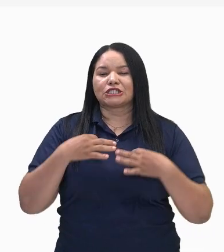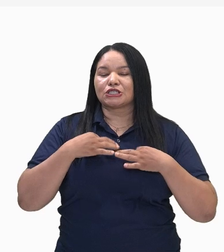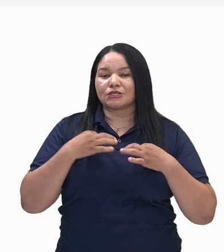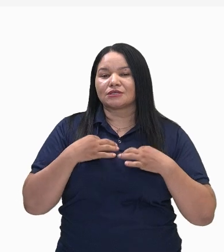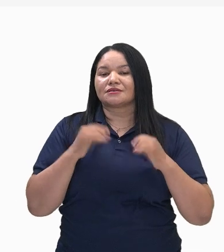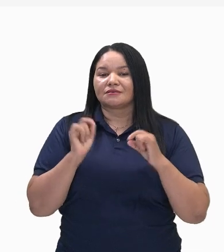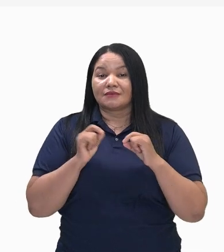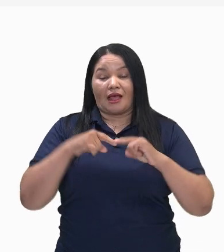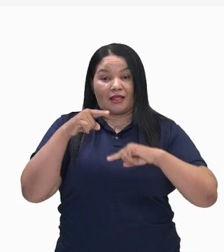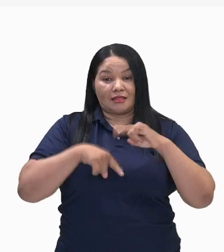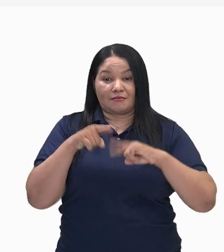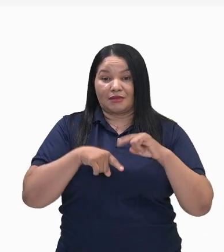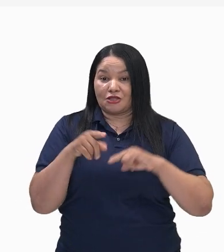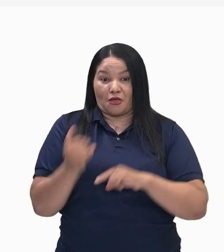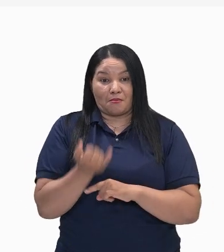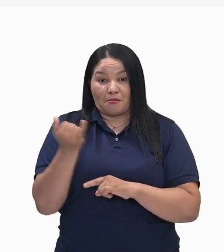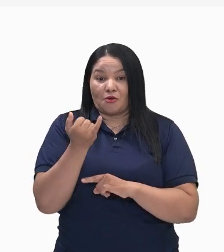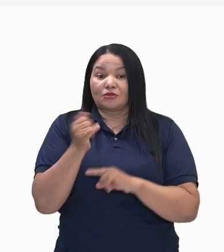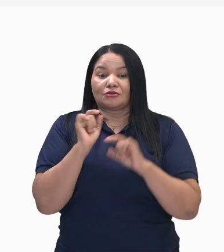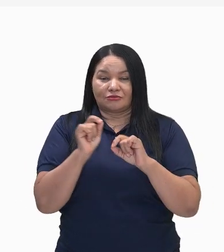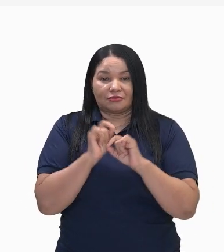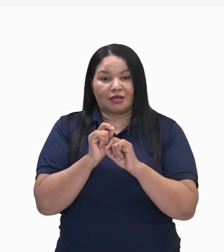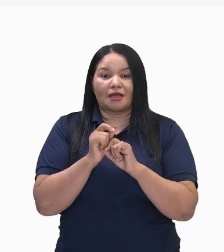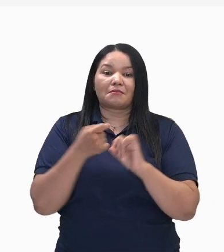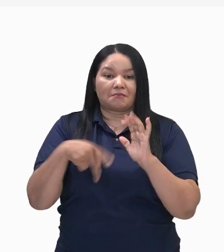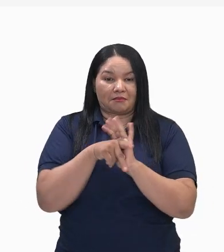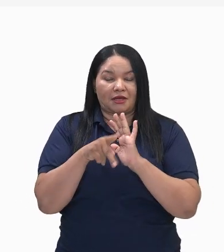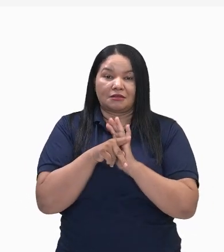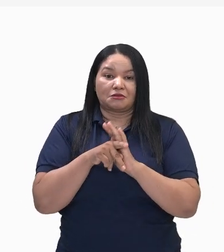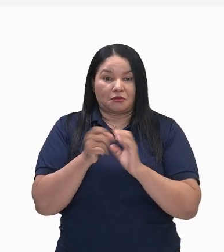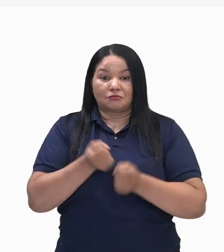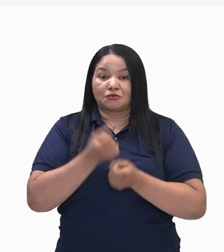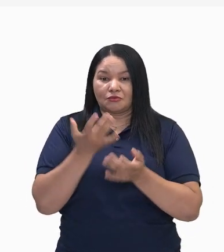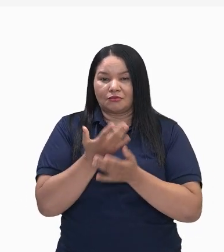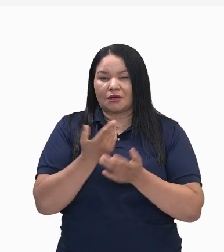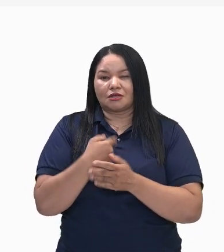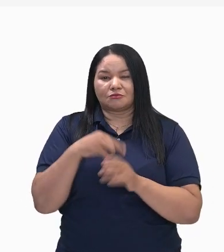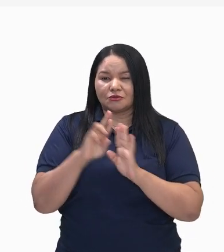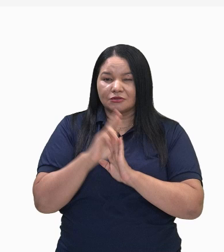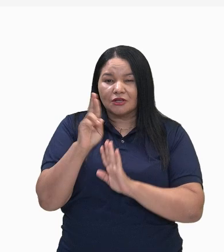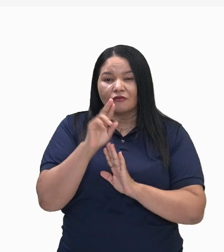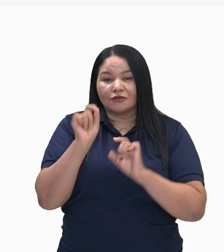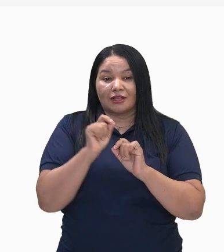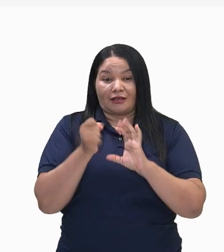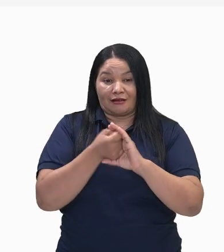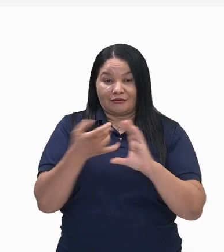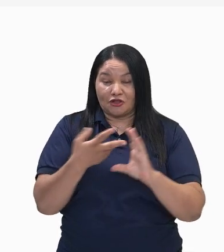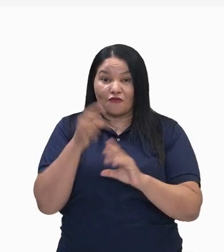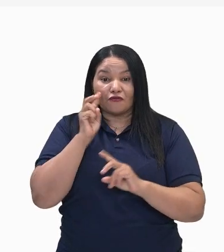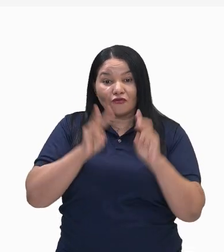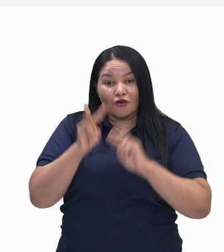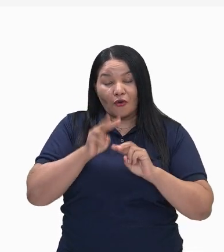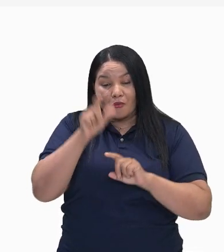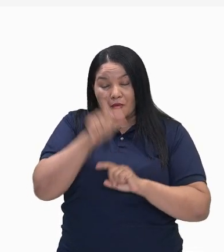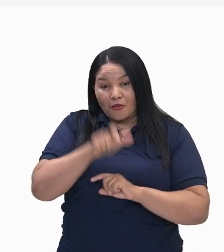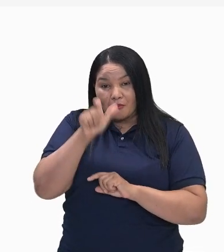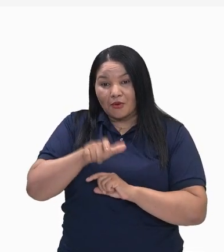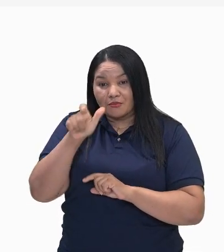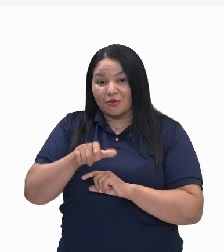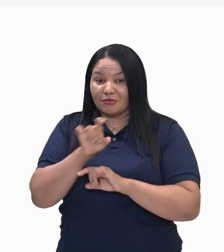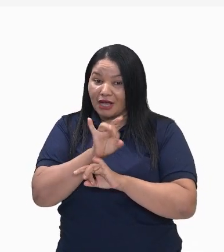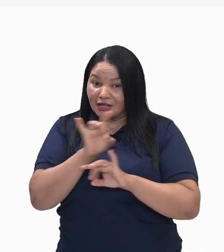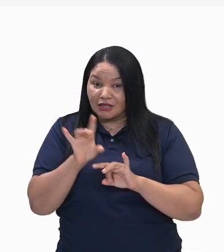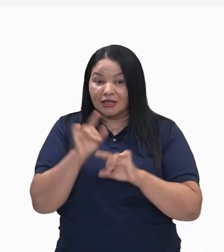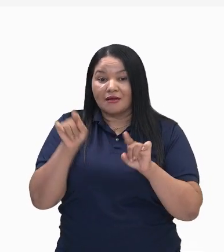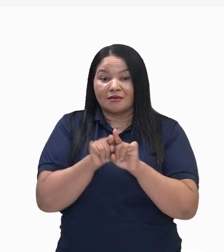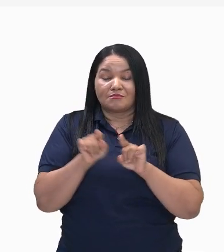figurino é um dos elementos fundamentais da composição cênica, responsável por caracterizar visualmente os personagens e